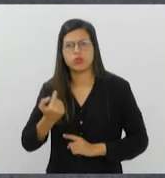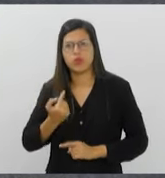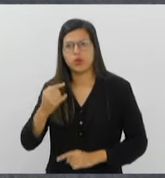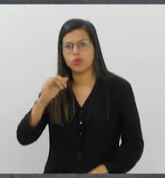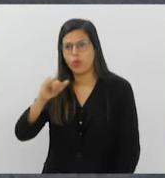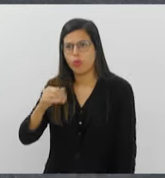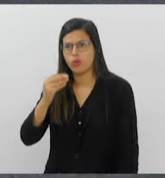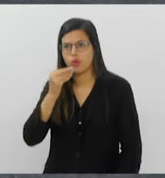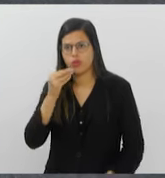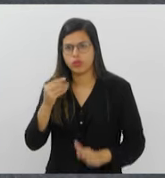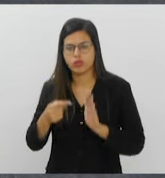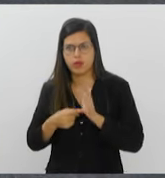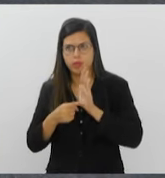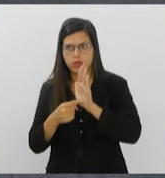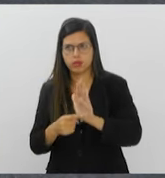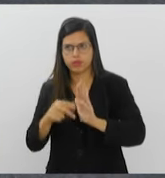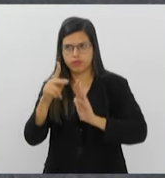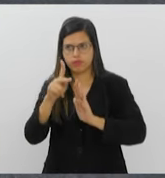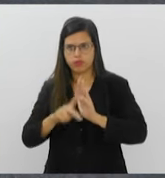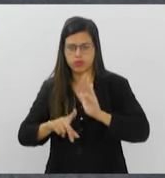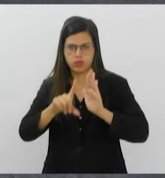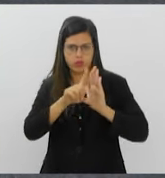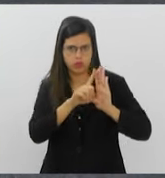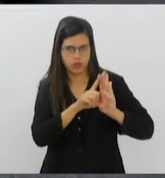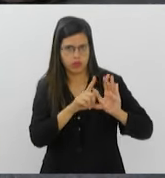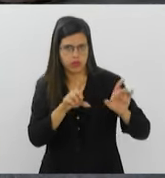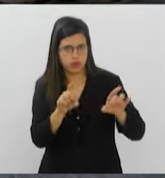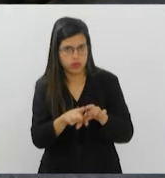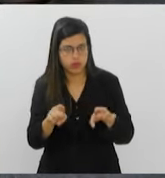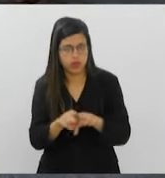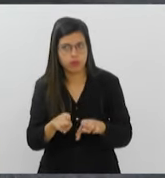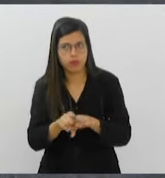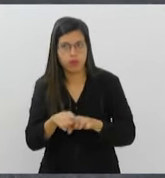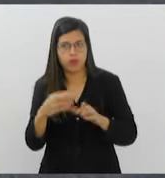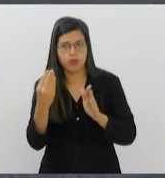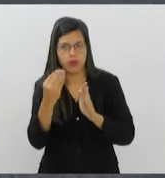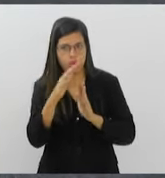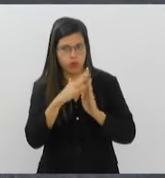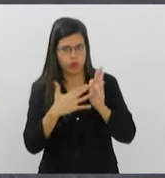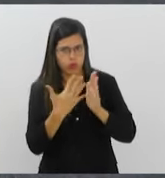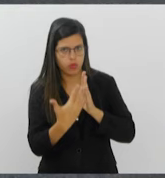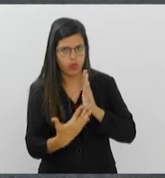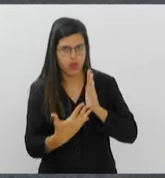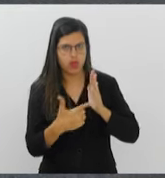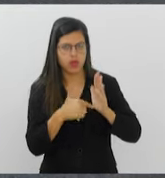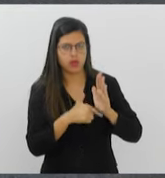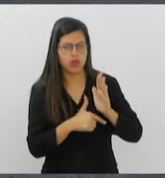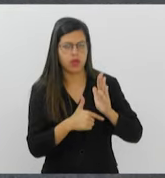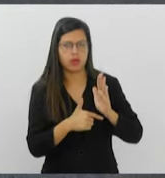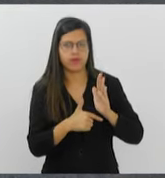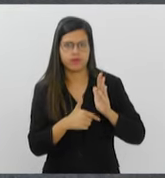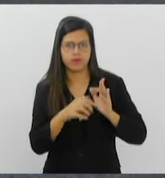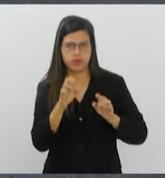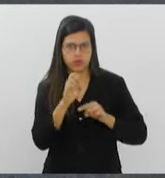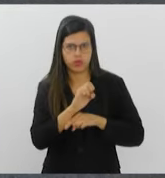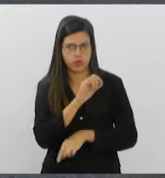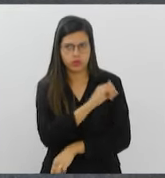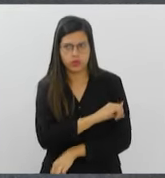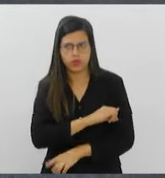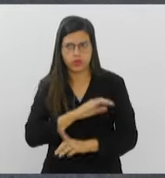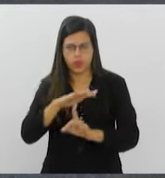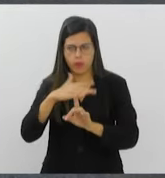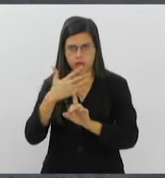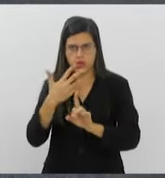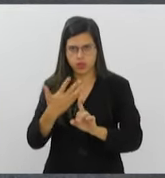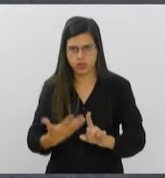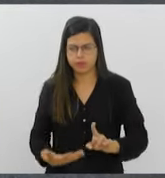oportunidade de apresentar um projeto de lei também para incluir no calendário do Estado do Rio de Janeiro essa homenagem.